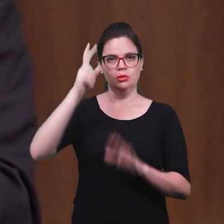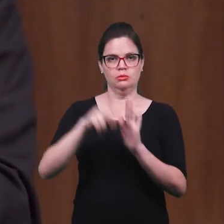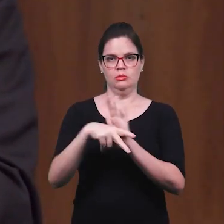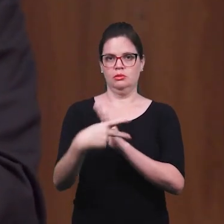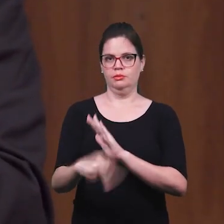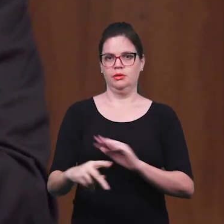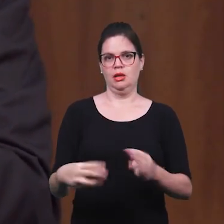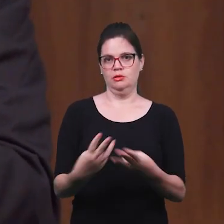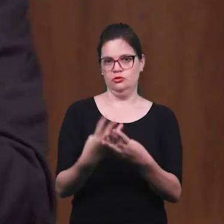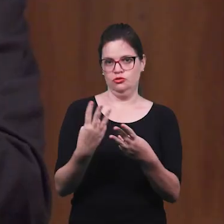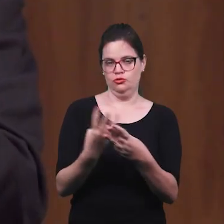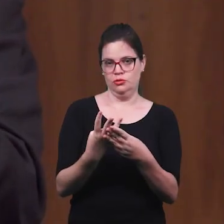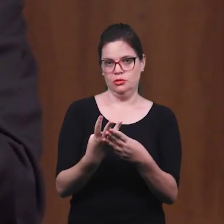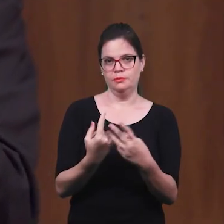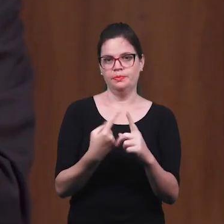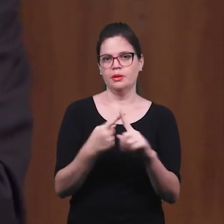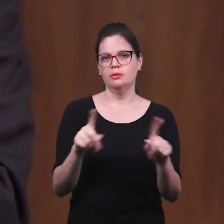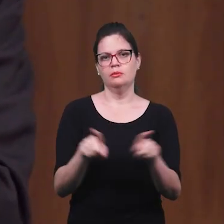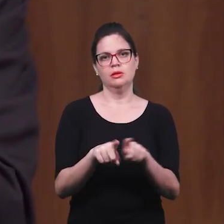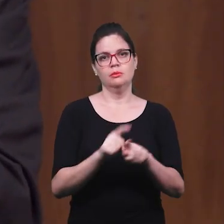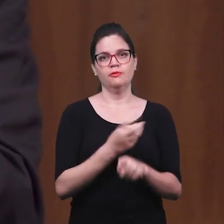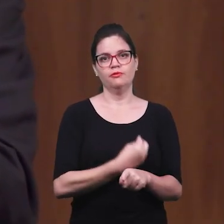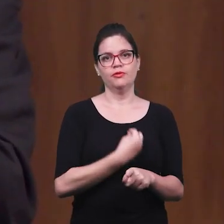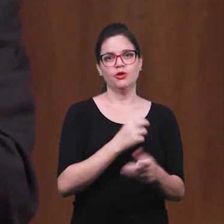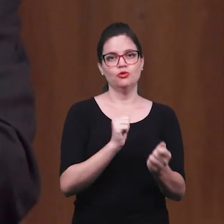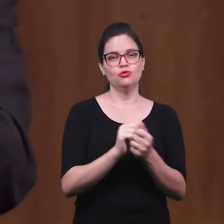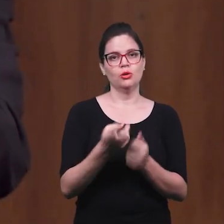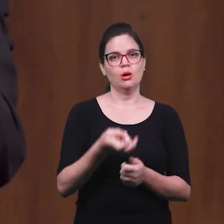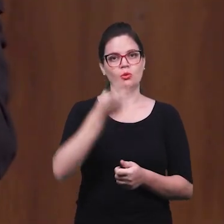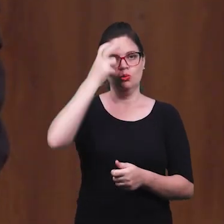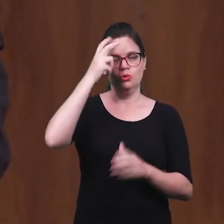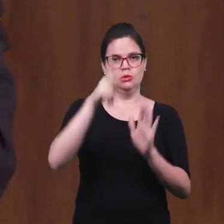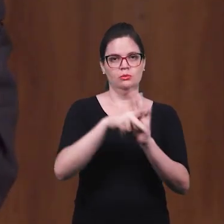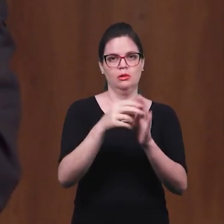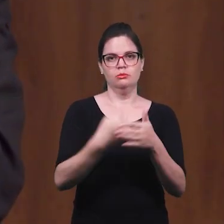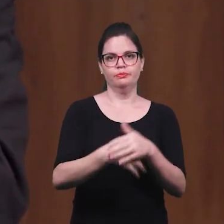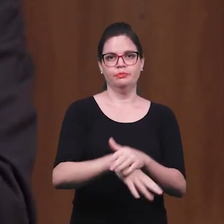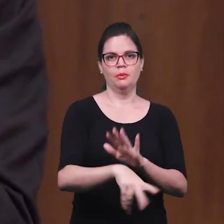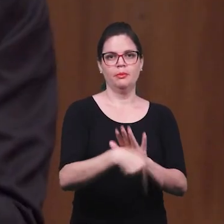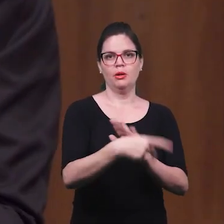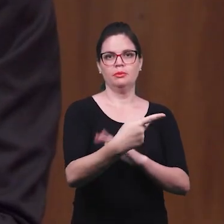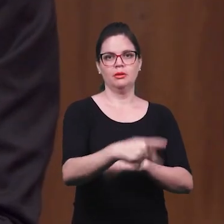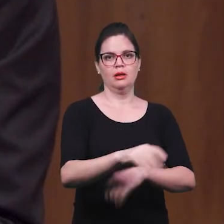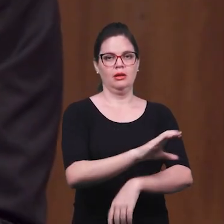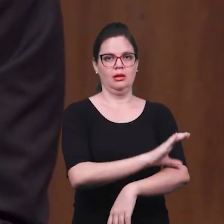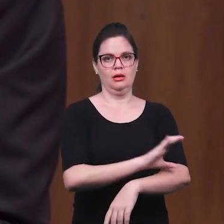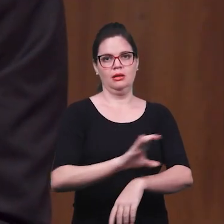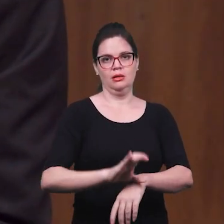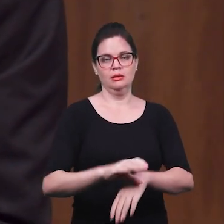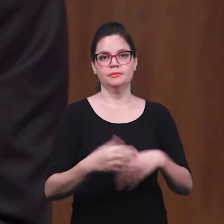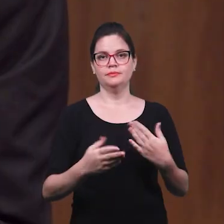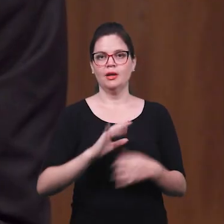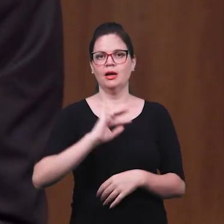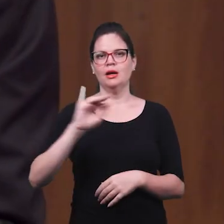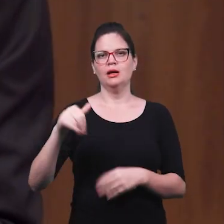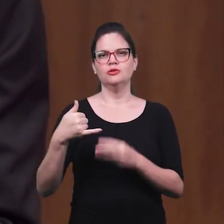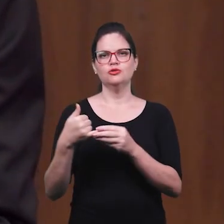com eles, mas agora eu tenho que conviver com uma cultura já existente. E aí Josué